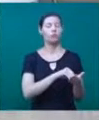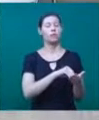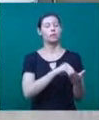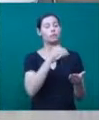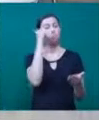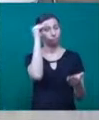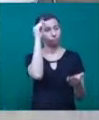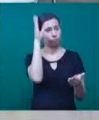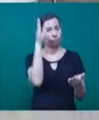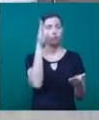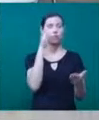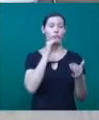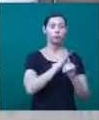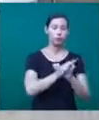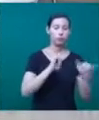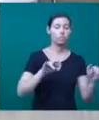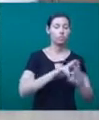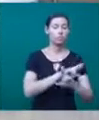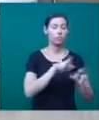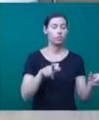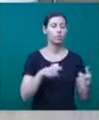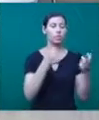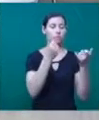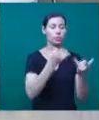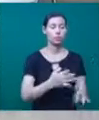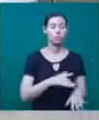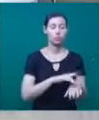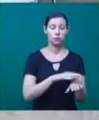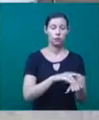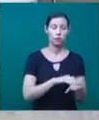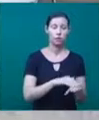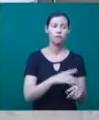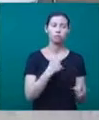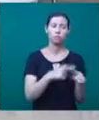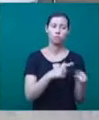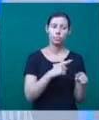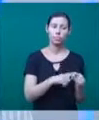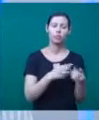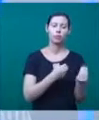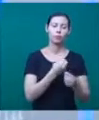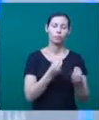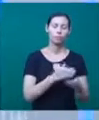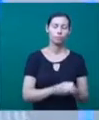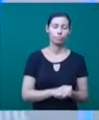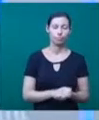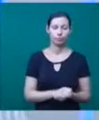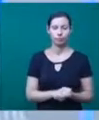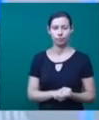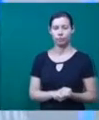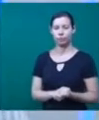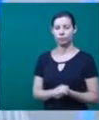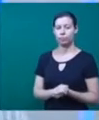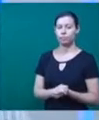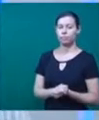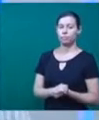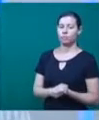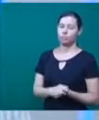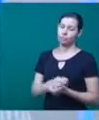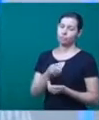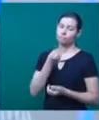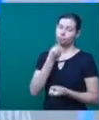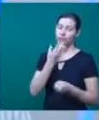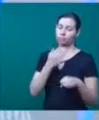essa doença e causas em si também? Então, para que todo mundo entenda como é que ela funciona. Olá, Flávio. Muito obrigado pelo